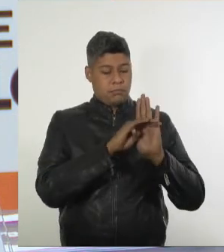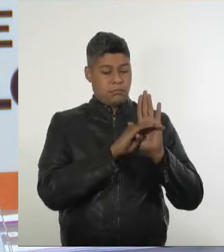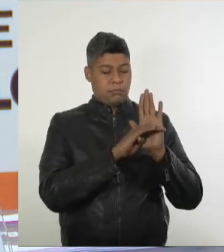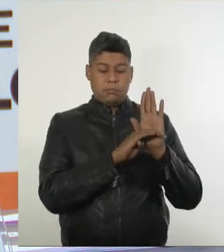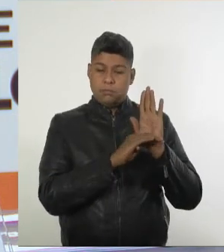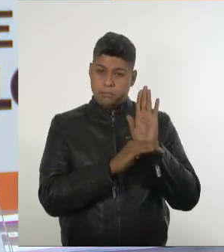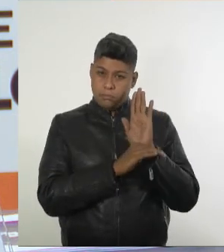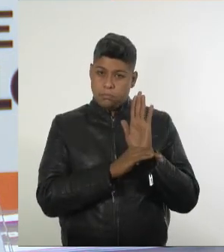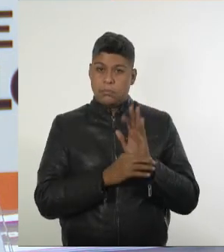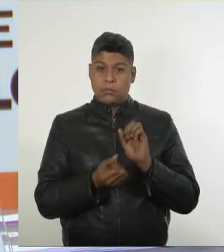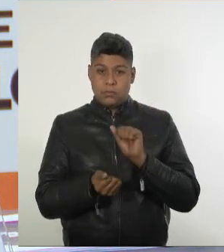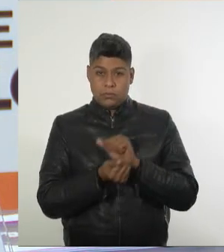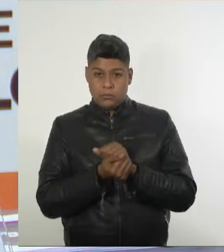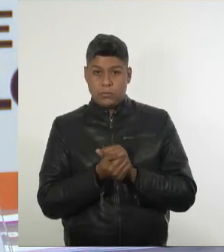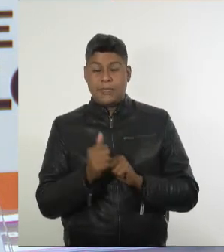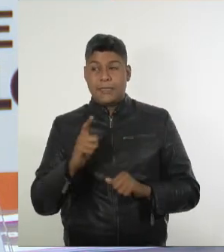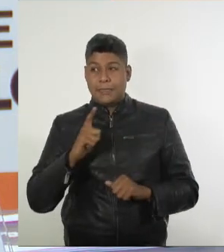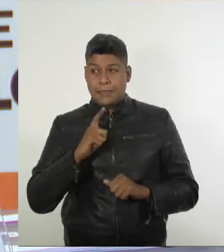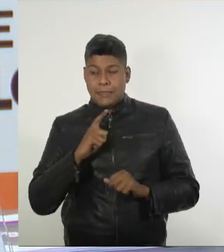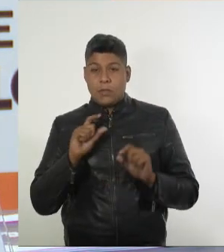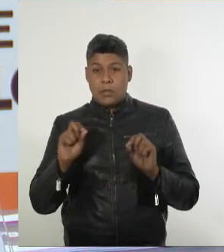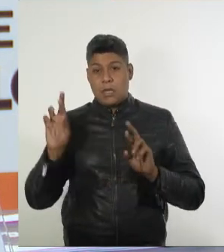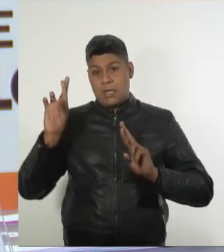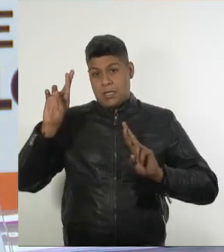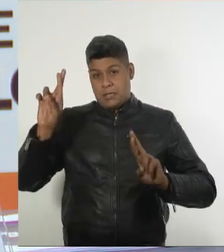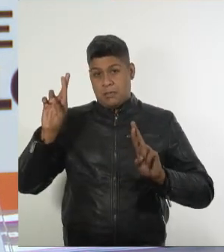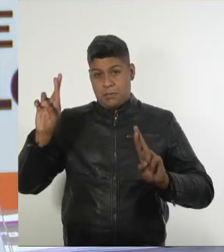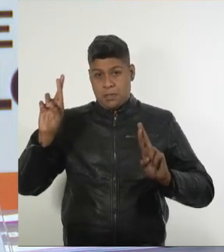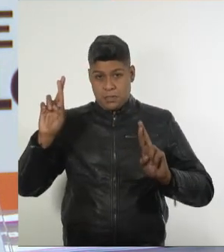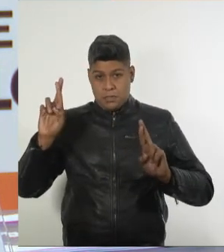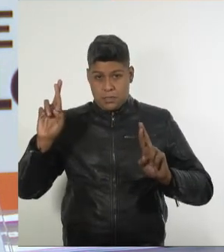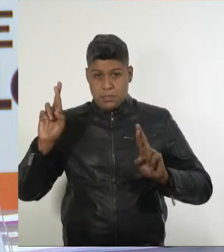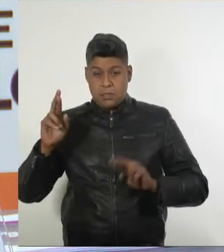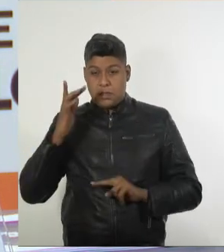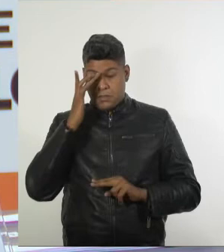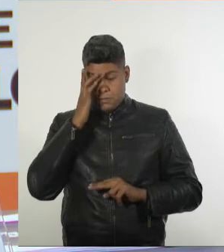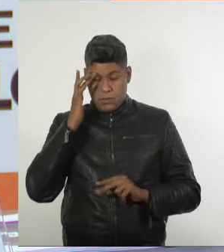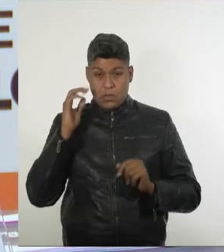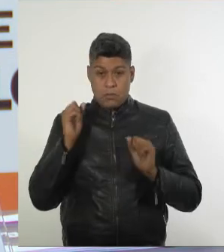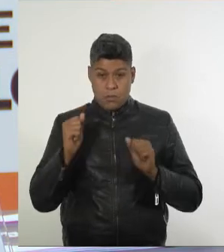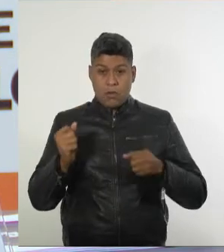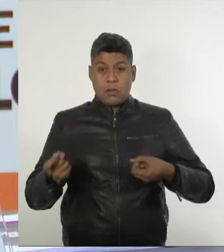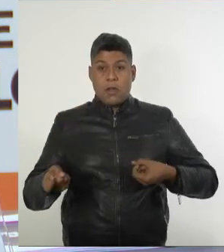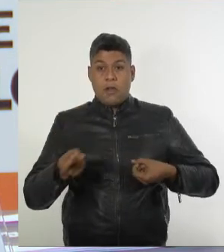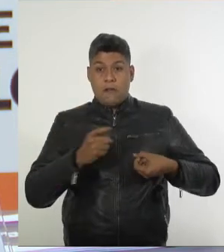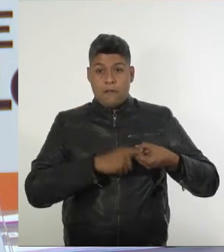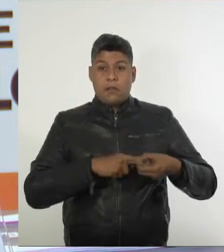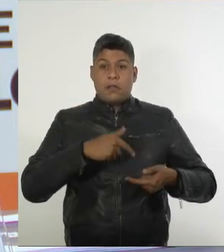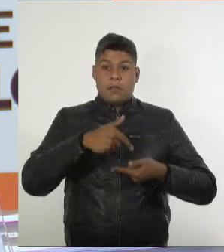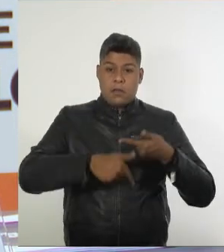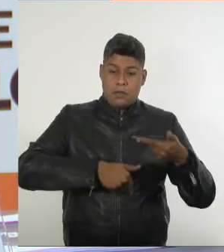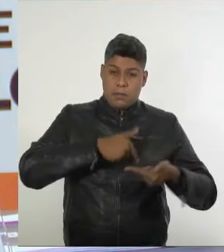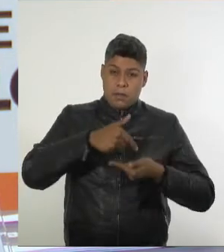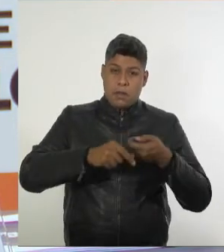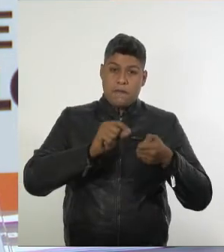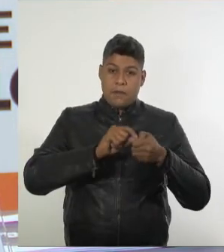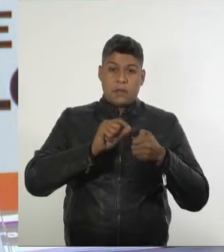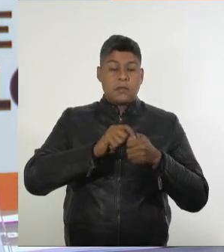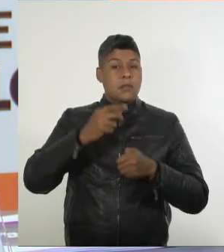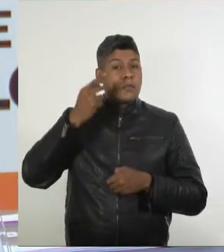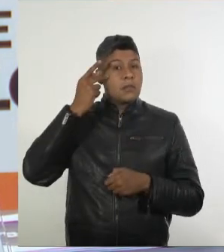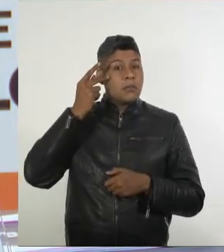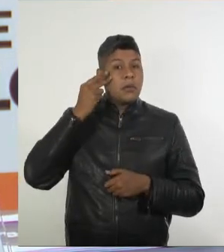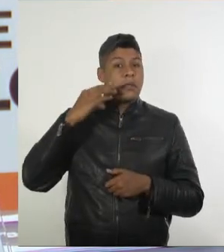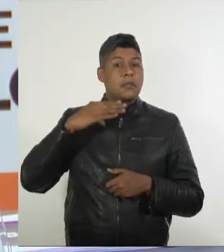Nós, com esse quadro, nos dá uma esperança gigantesca para que as pessoas possam voltar a trabalhar e fazer da cidade de São Paulo